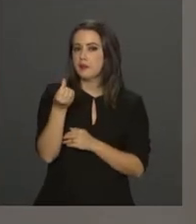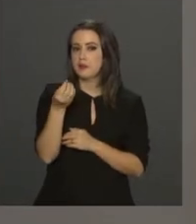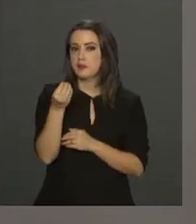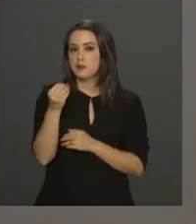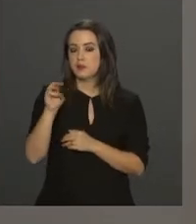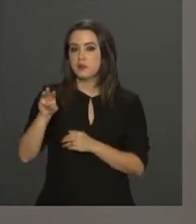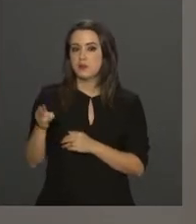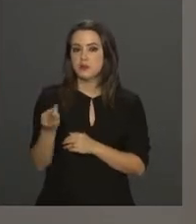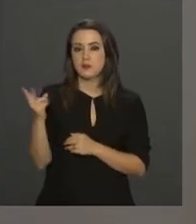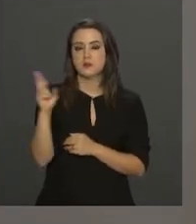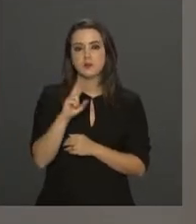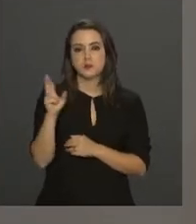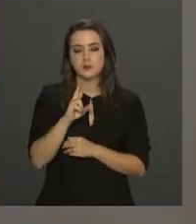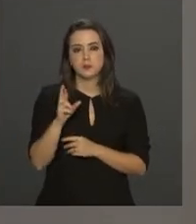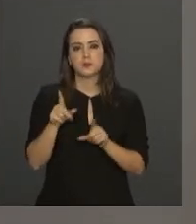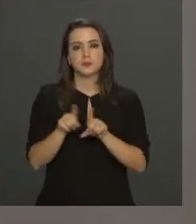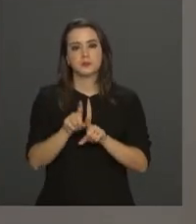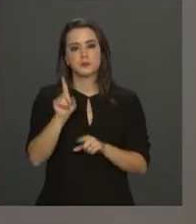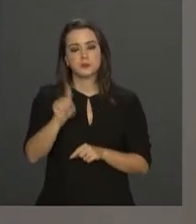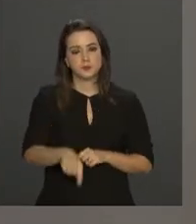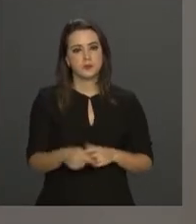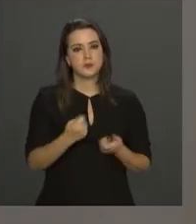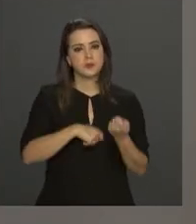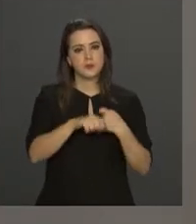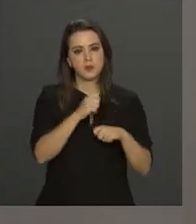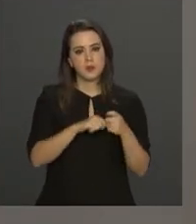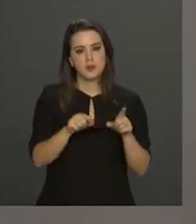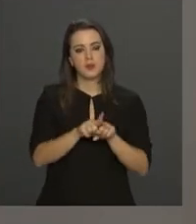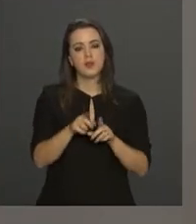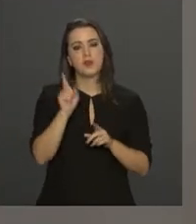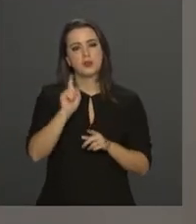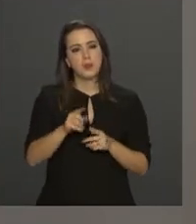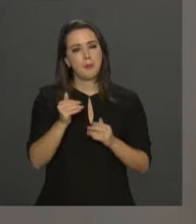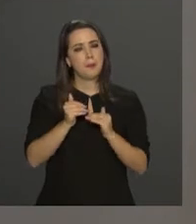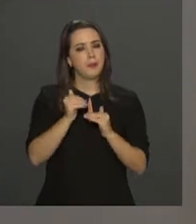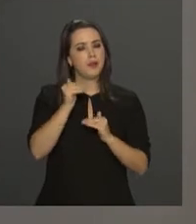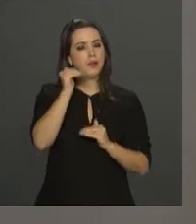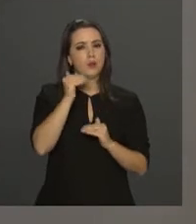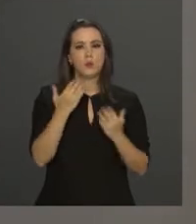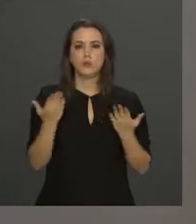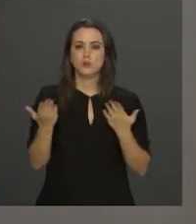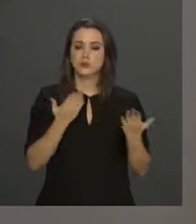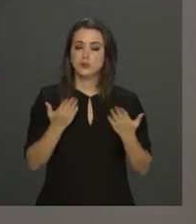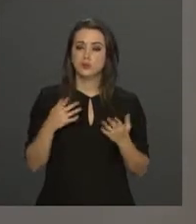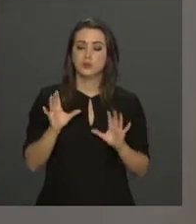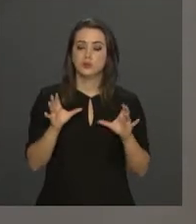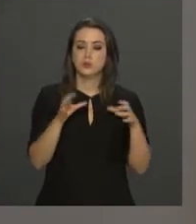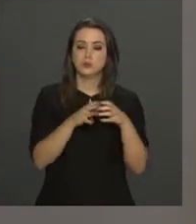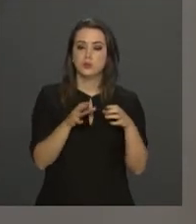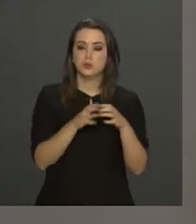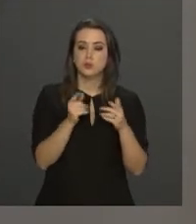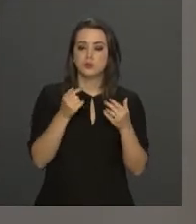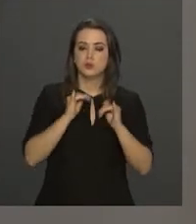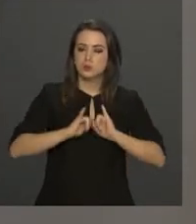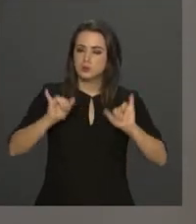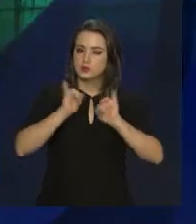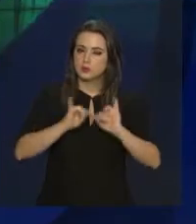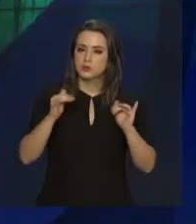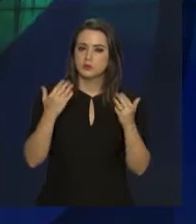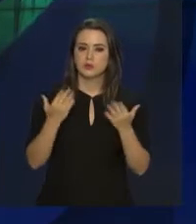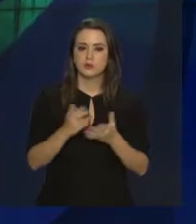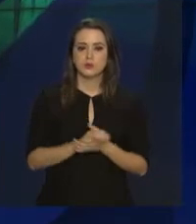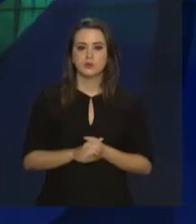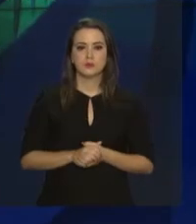milhões de reais economia que ser ainda maior o a rede que está sendo lançada